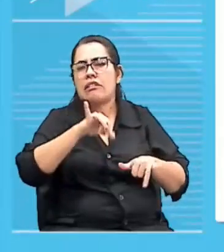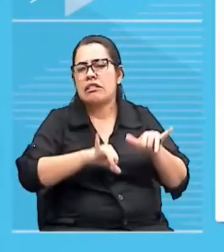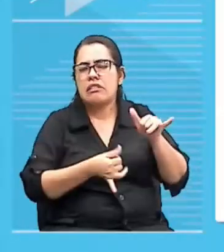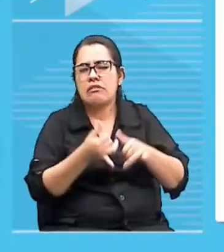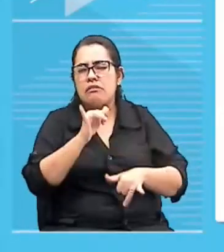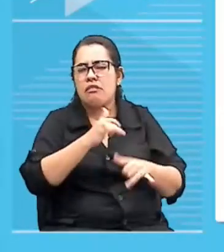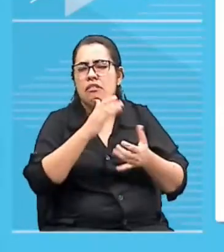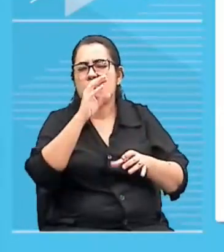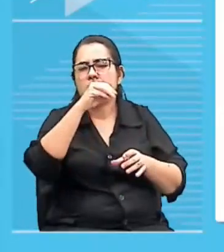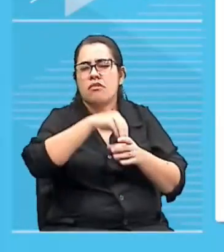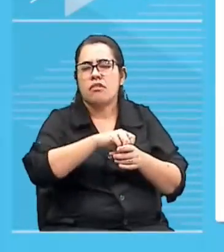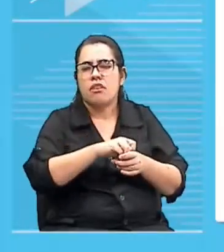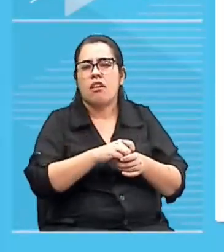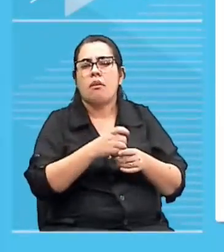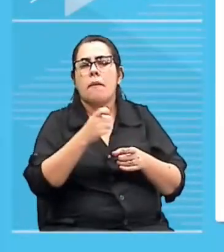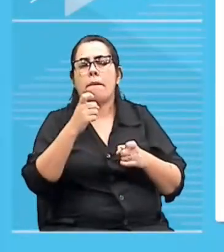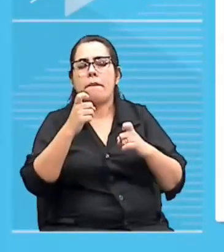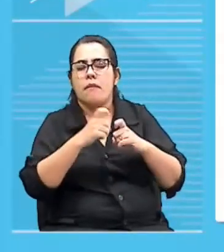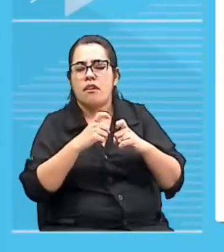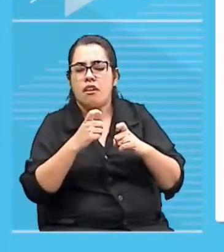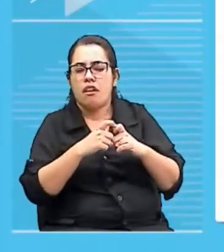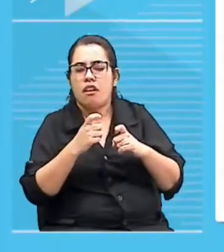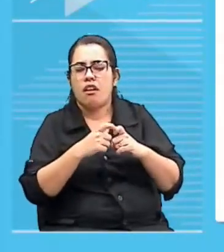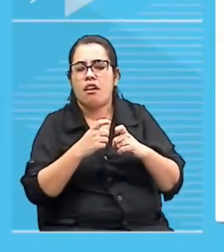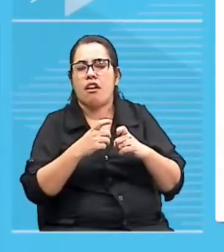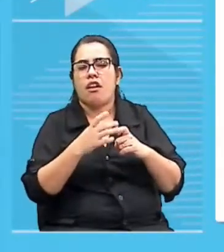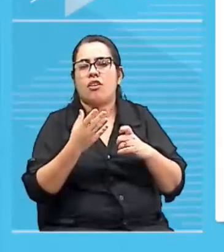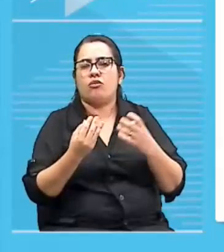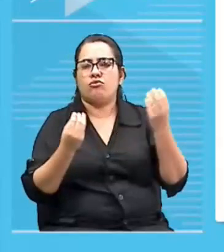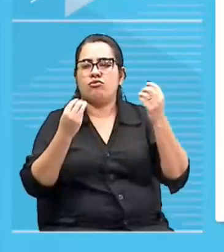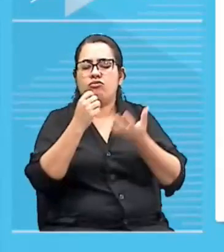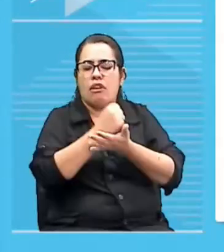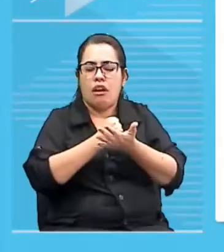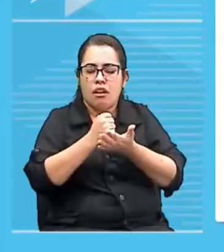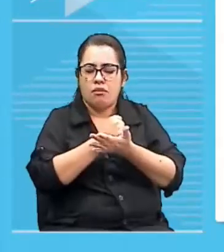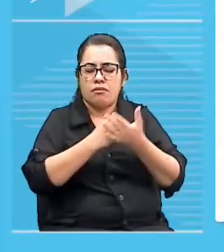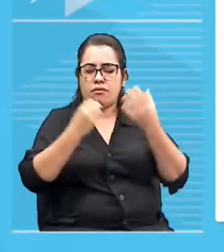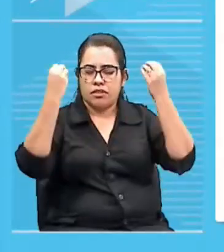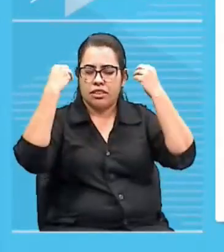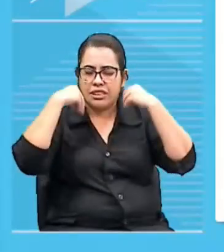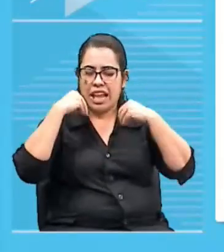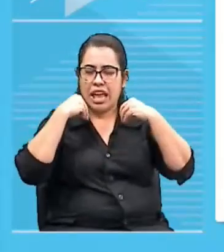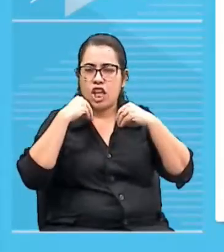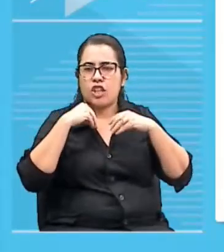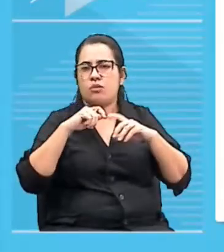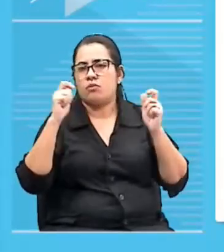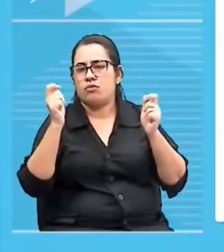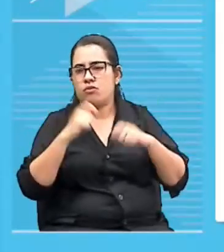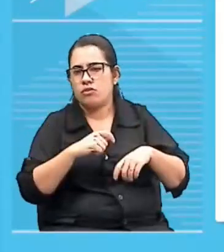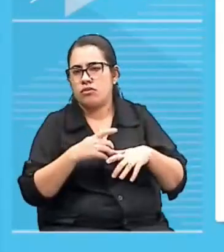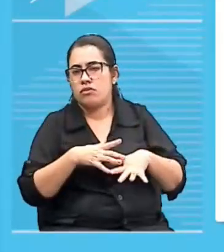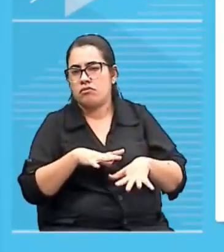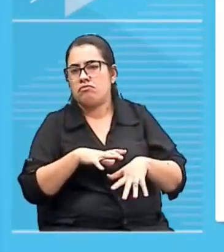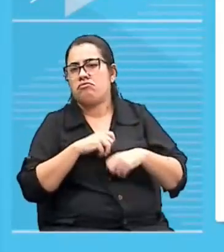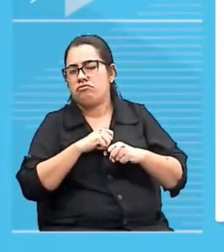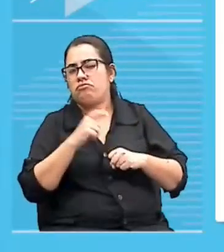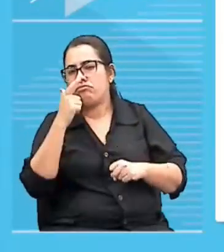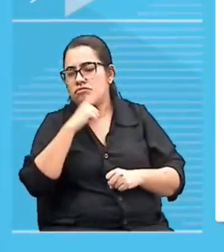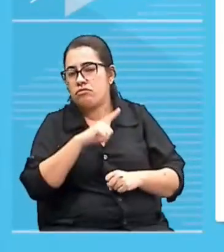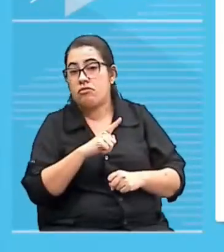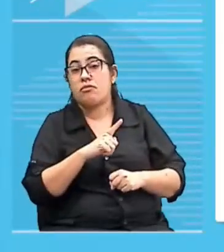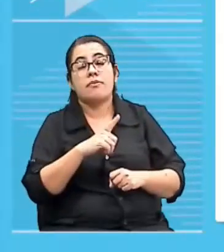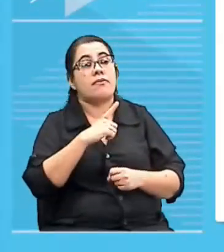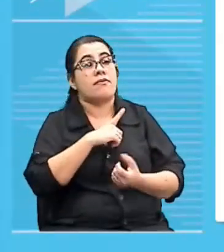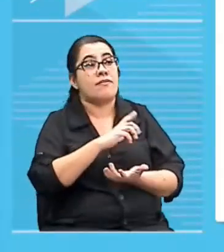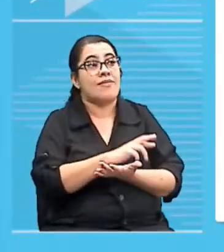que ela consiga receber aquele medicamento de uma forma direcionada? Já existem robôs desse jeito e já são utilizados